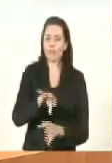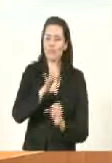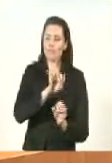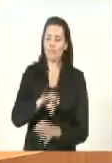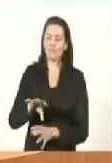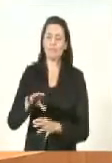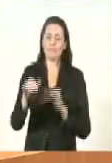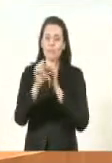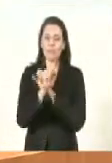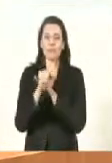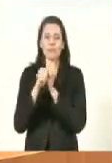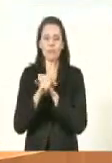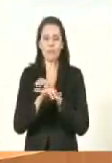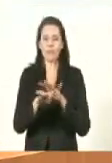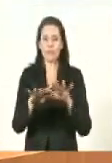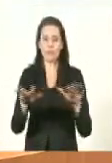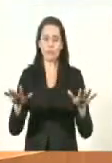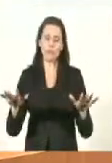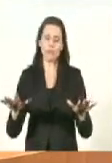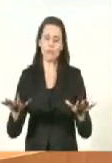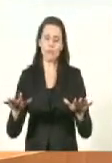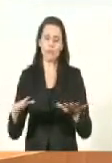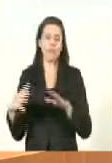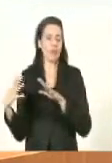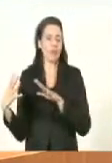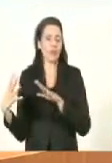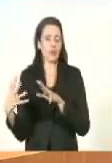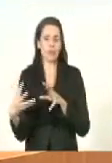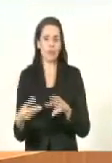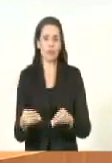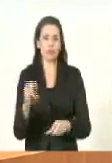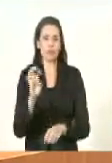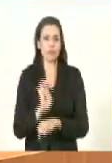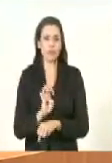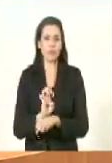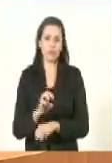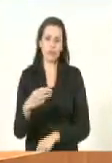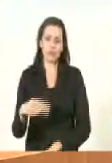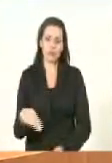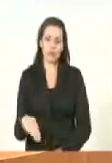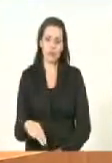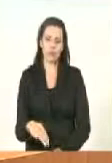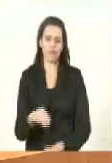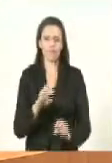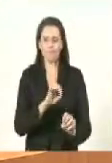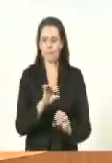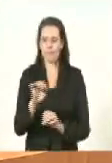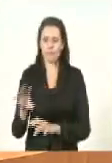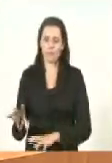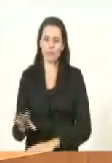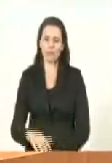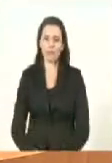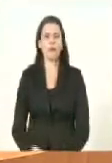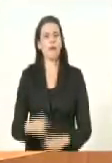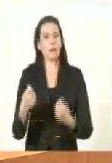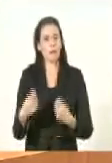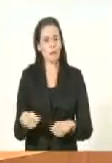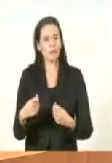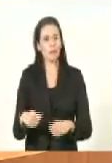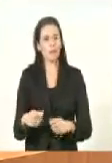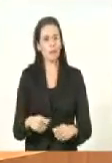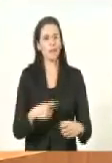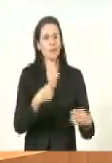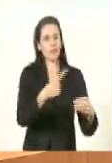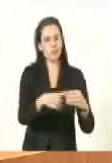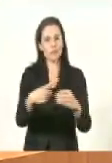em todo o estado do Maranhão. Porque, como Itães, nós podemos certamente ter também várias Itães espalhadas pelo Maranhão, povoados que